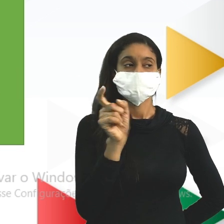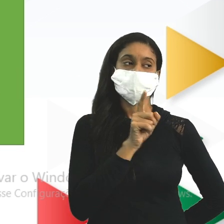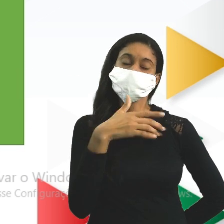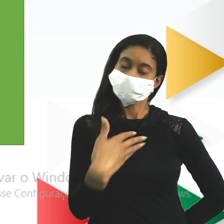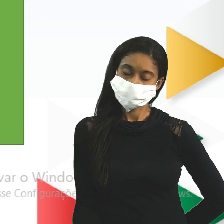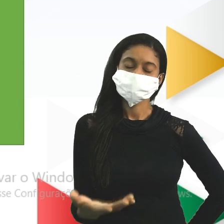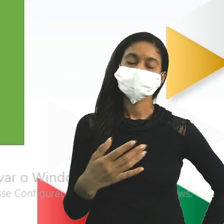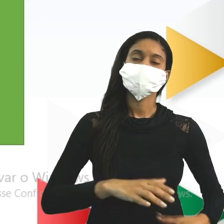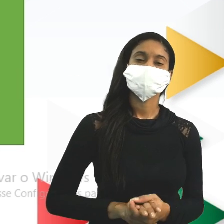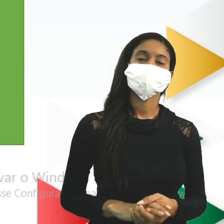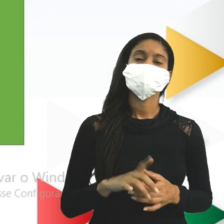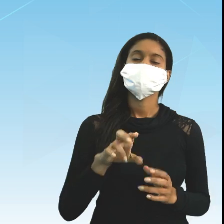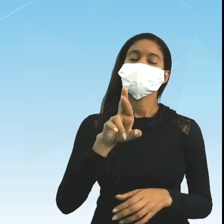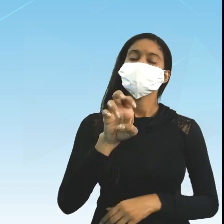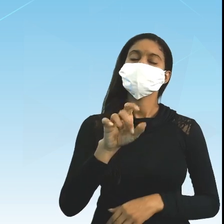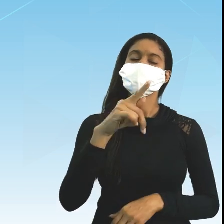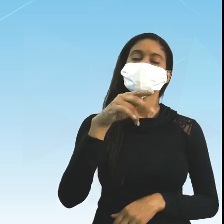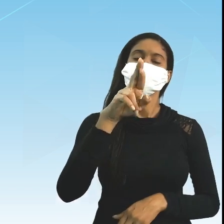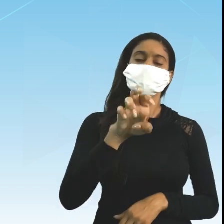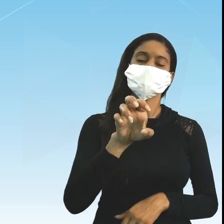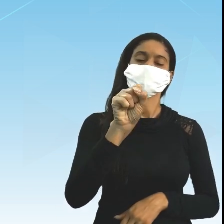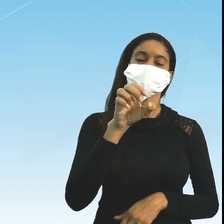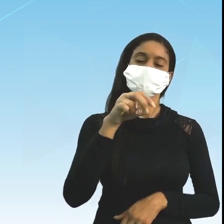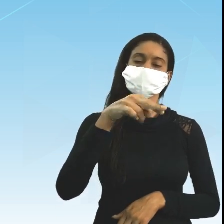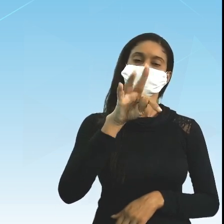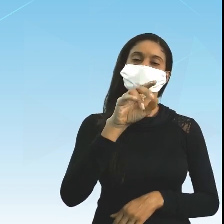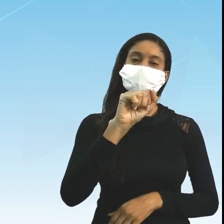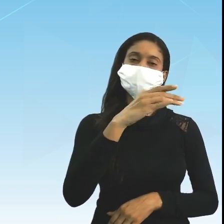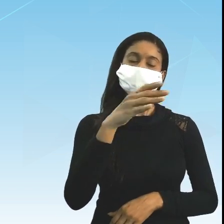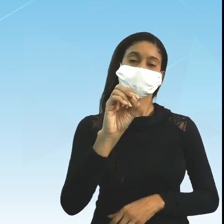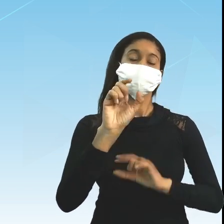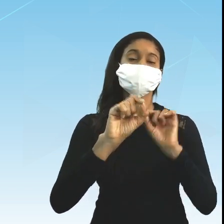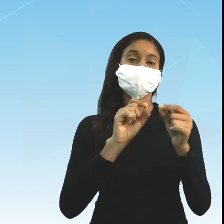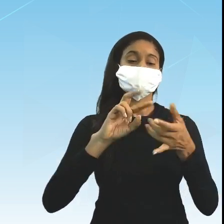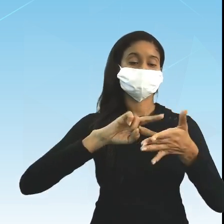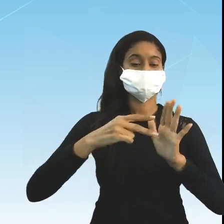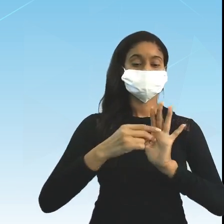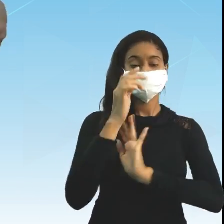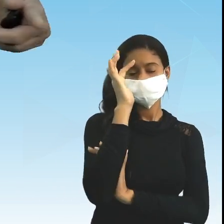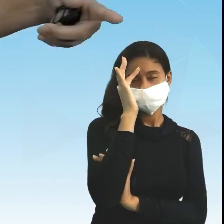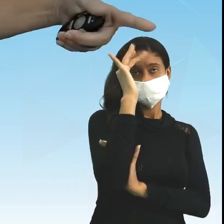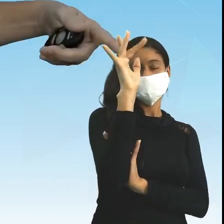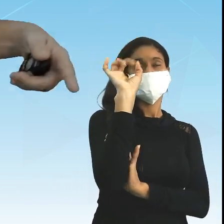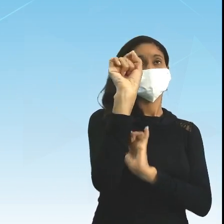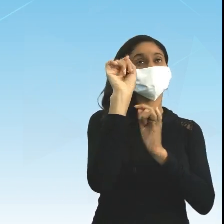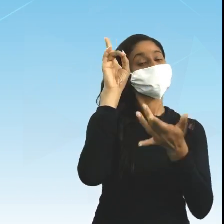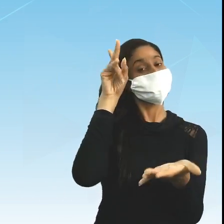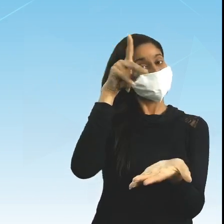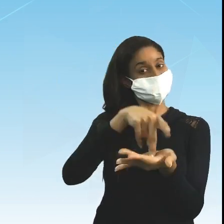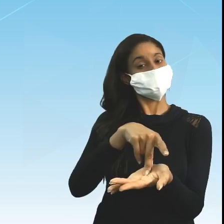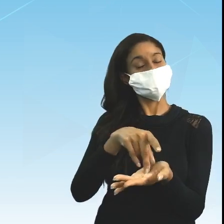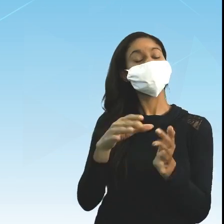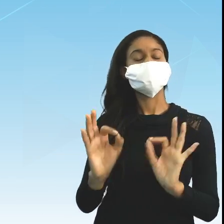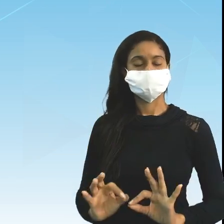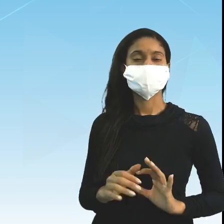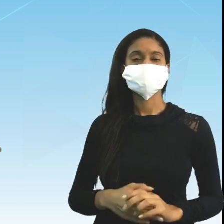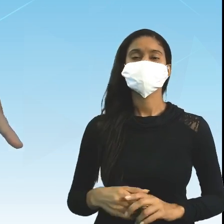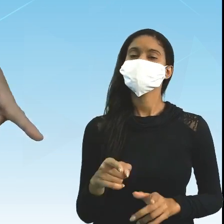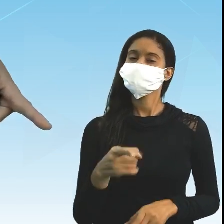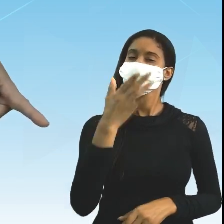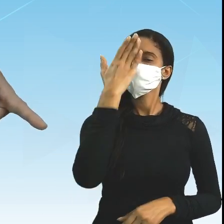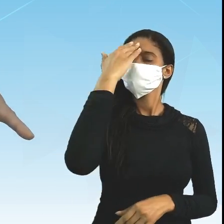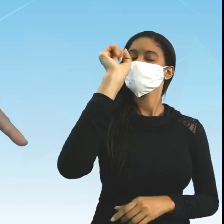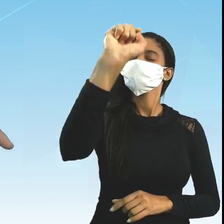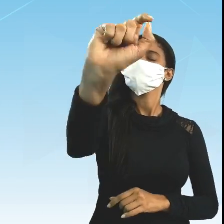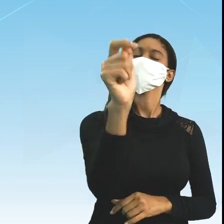Então, representação é uma forma imaginária do que realmente é. Porque vocês sabem que 150